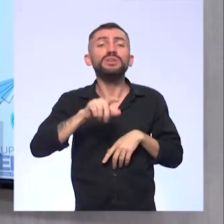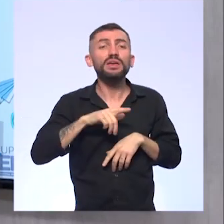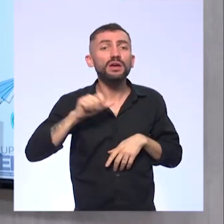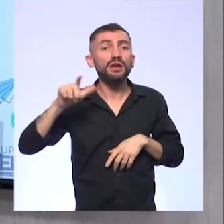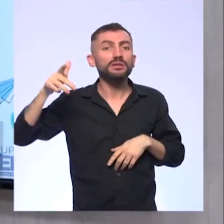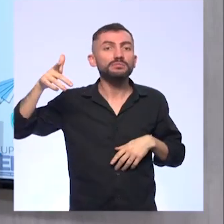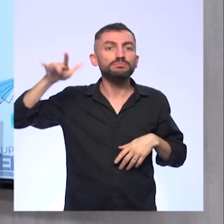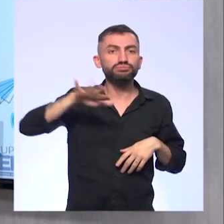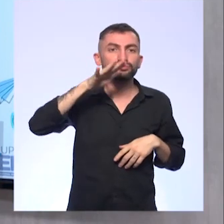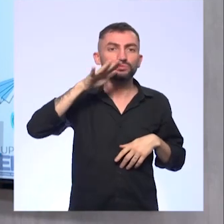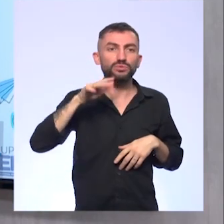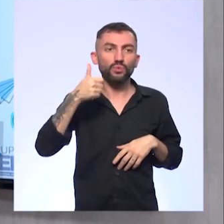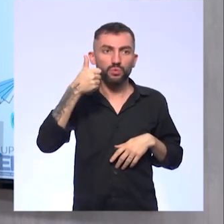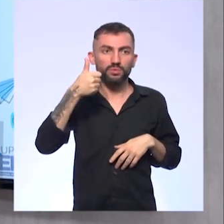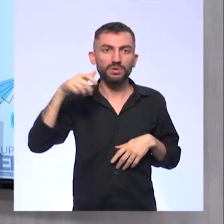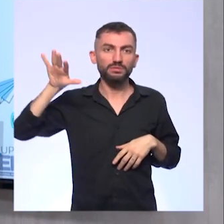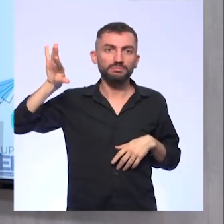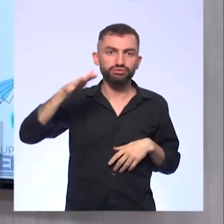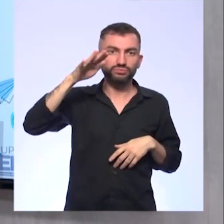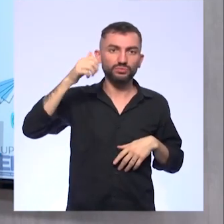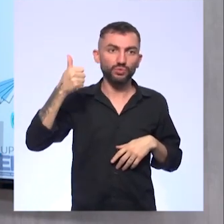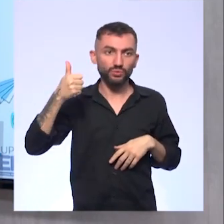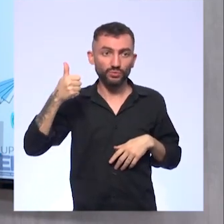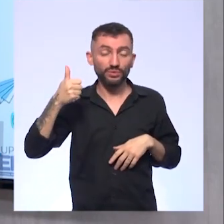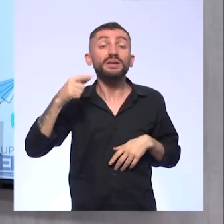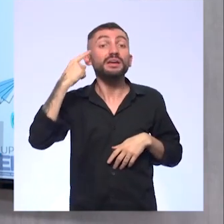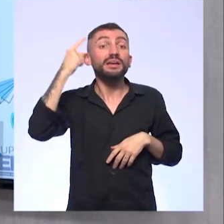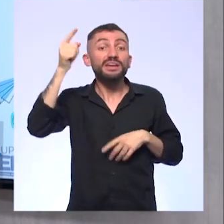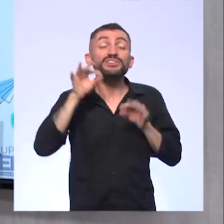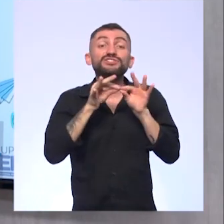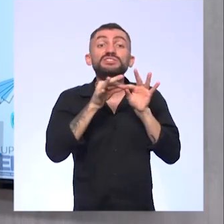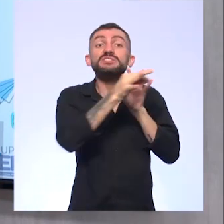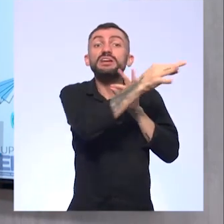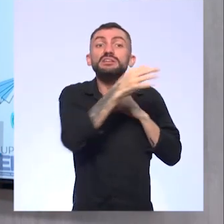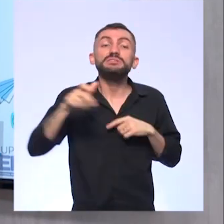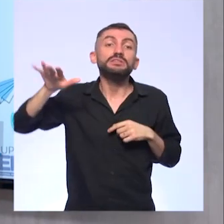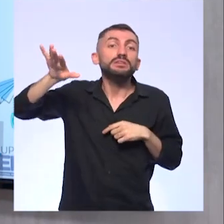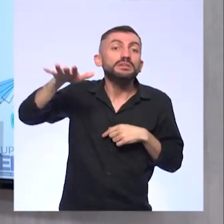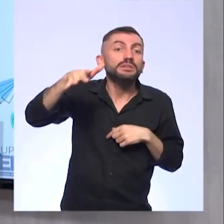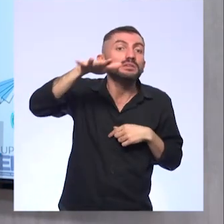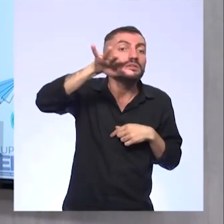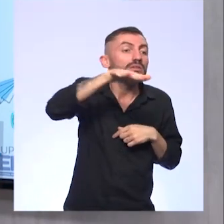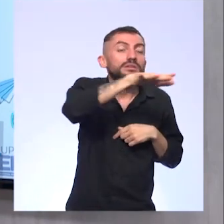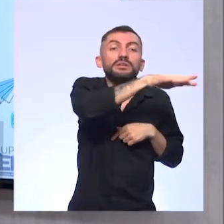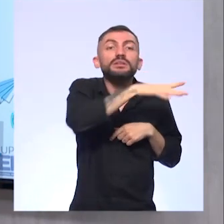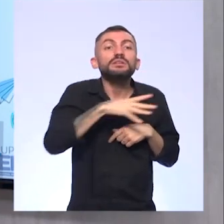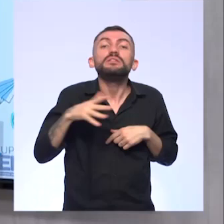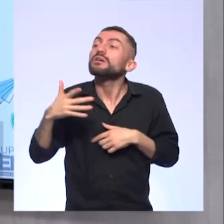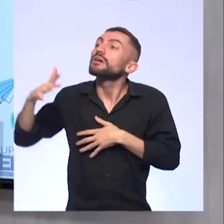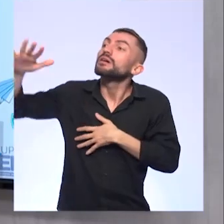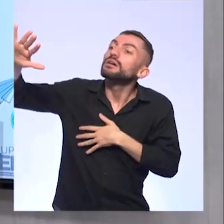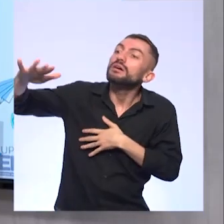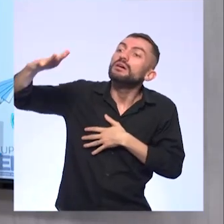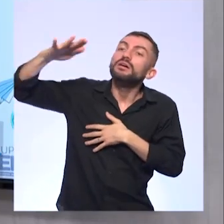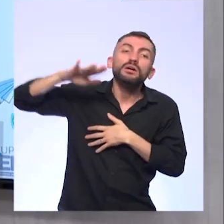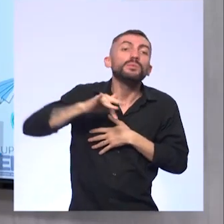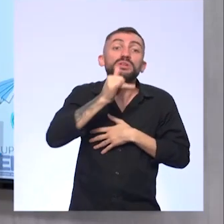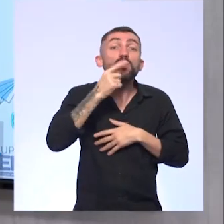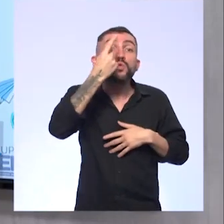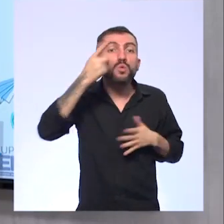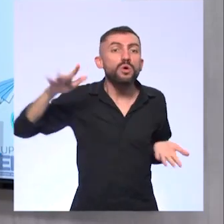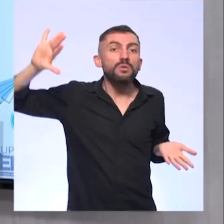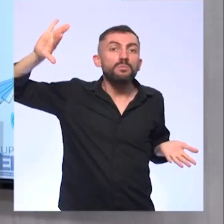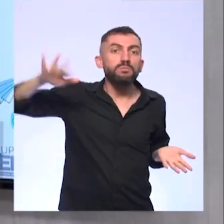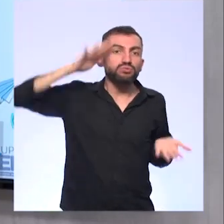vibração de alta até o período da onda percorre em uma